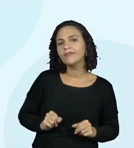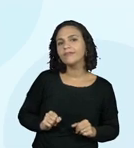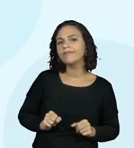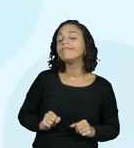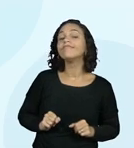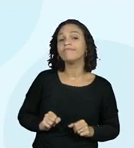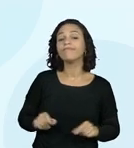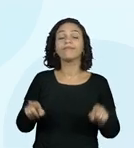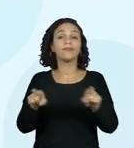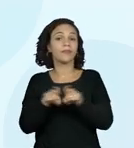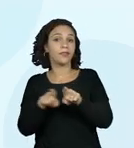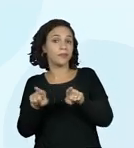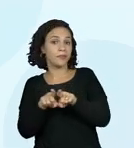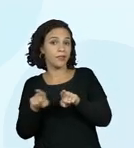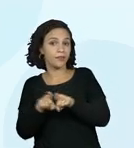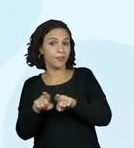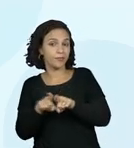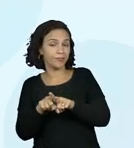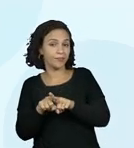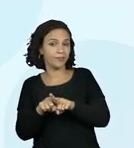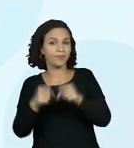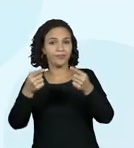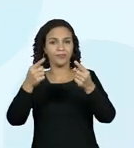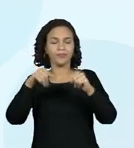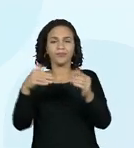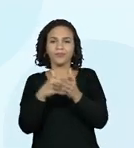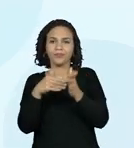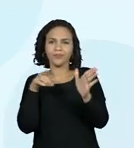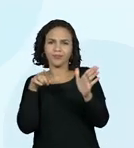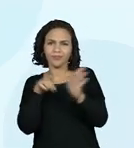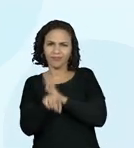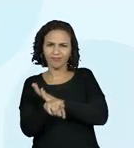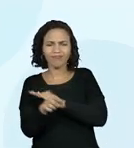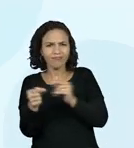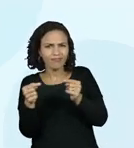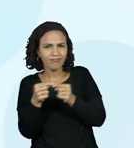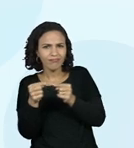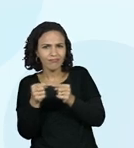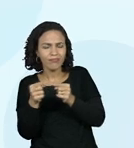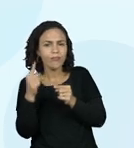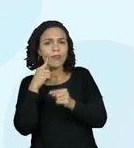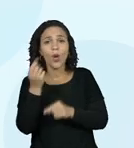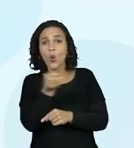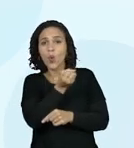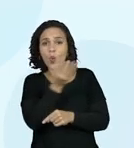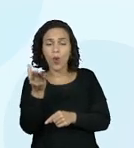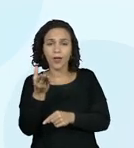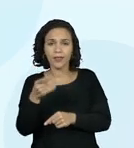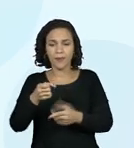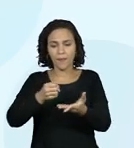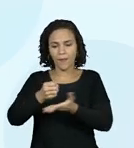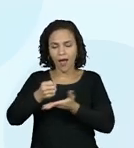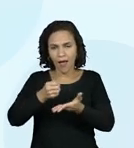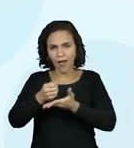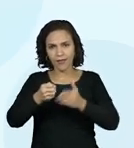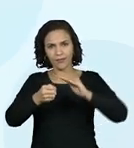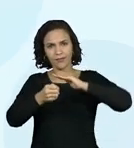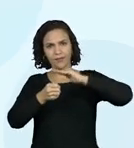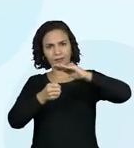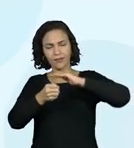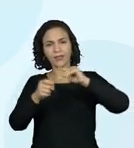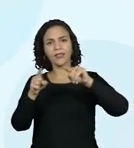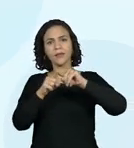E a última pergunta, turma. Tem alguma relação entre a quantidade de lados da base do prisma e a quantidade